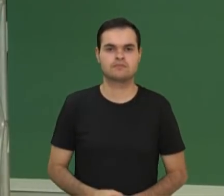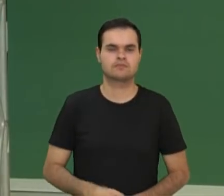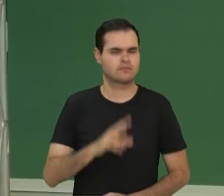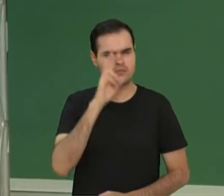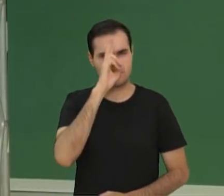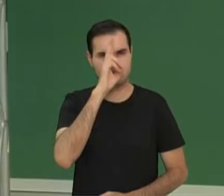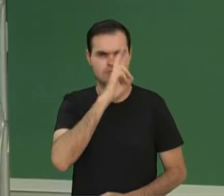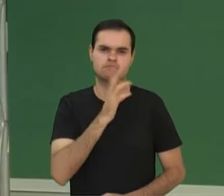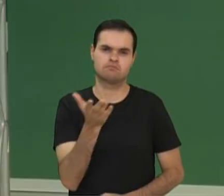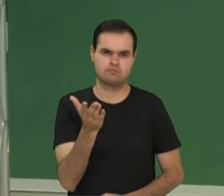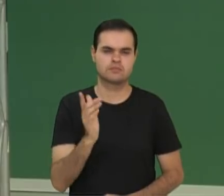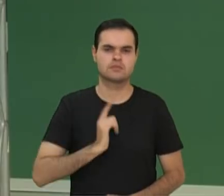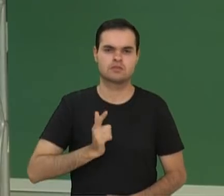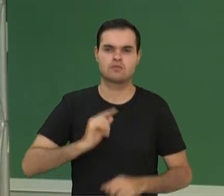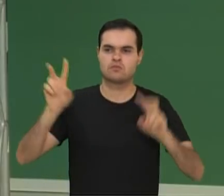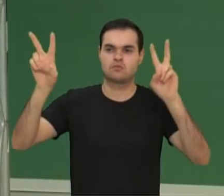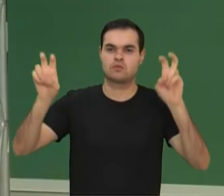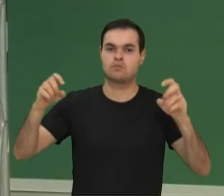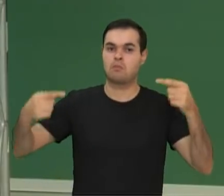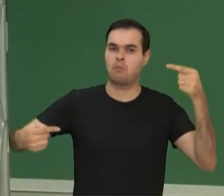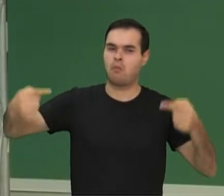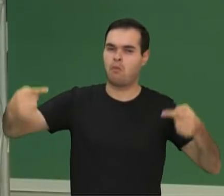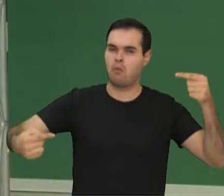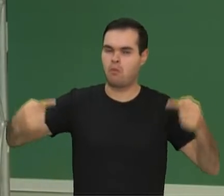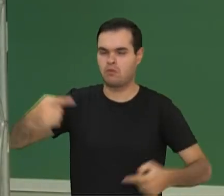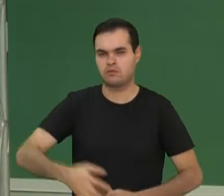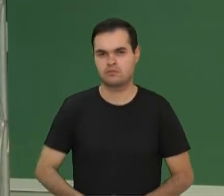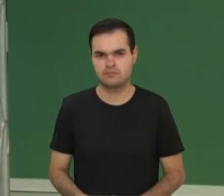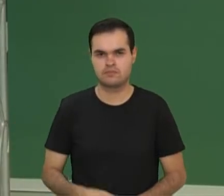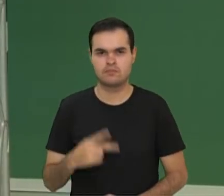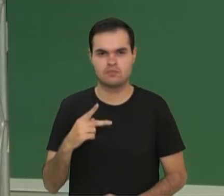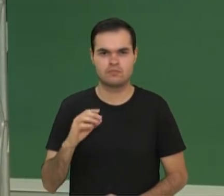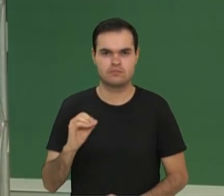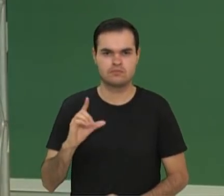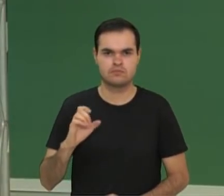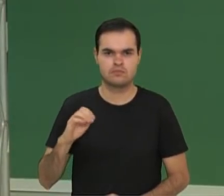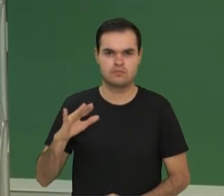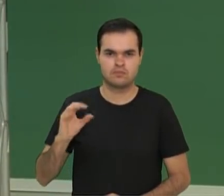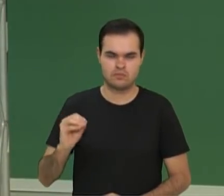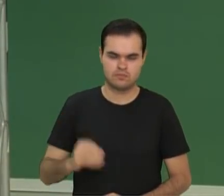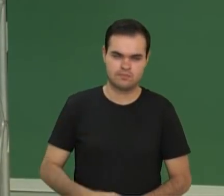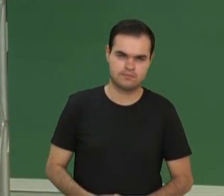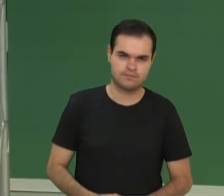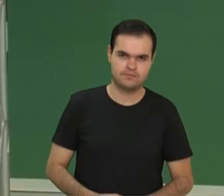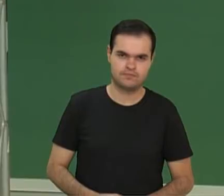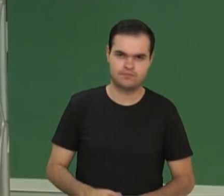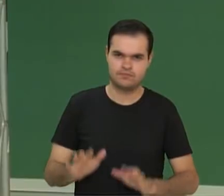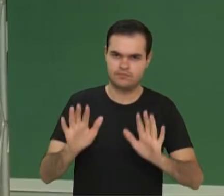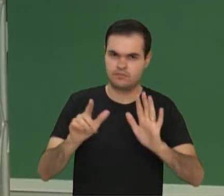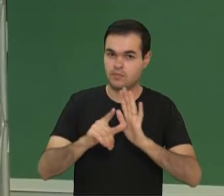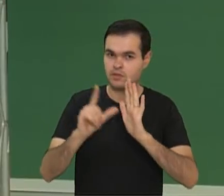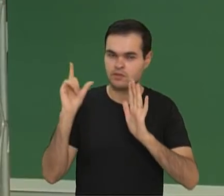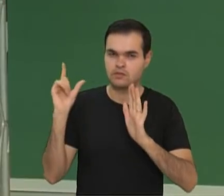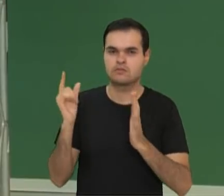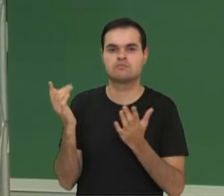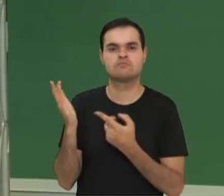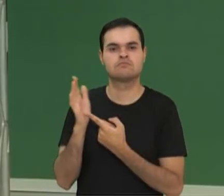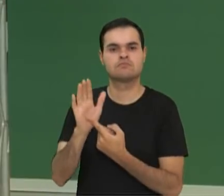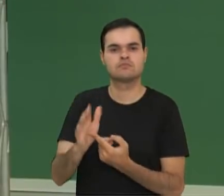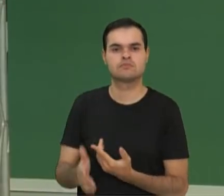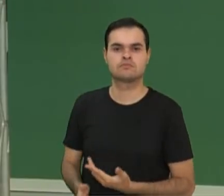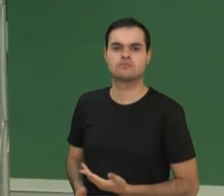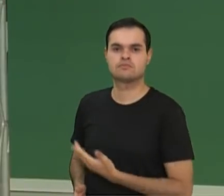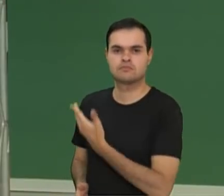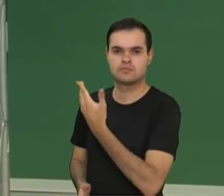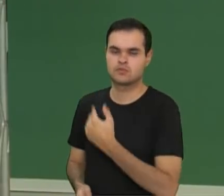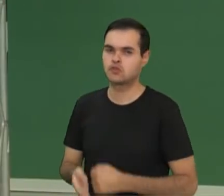Lembram? Provavelmente um tema polêmico. Então, vamos seguindo. Mas antes, gostaria de apresentar para você,